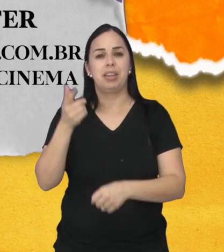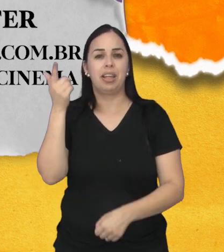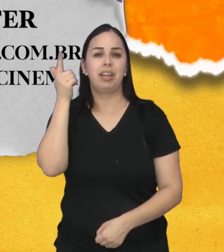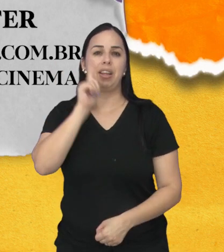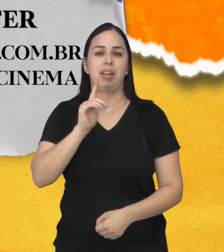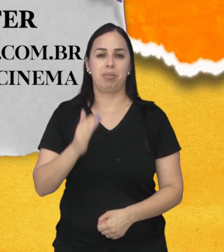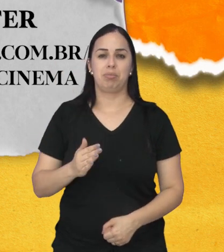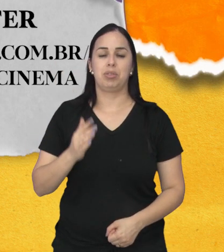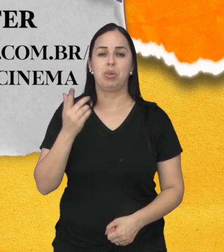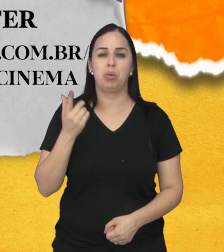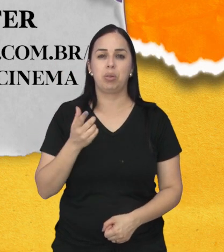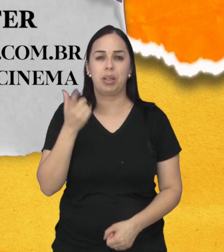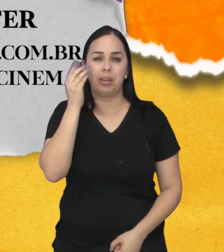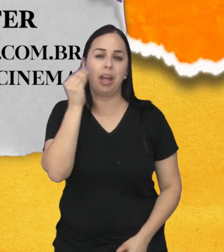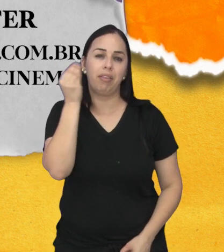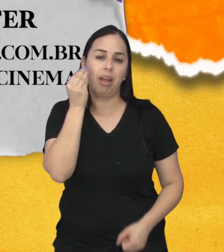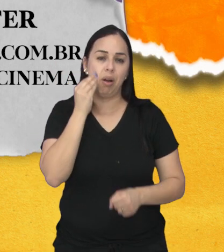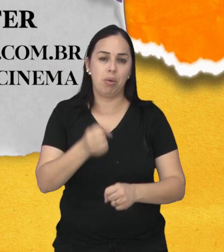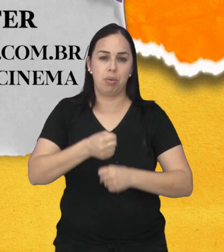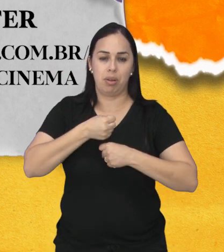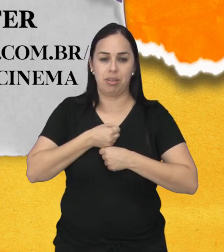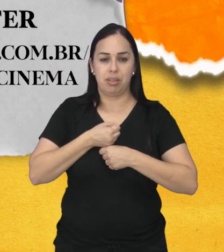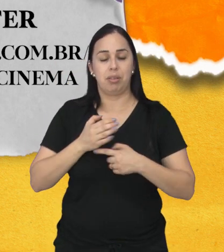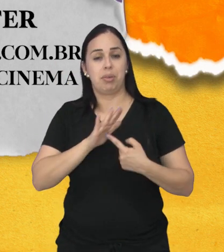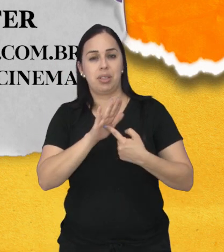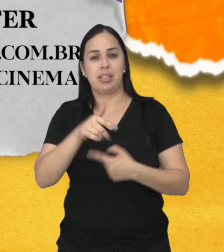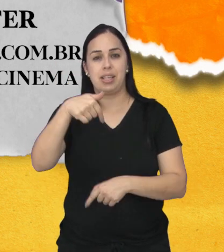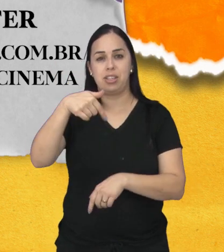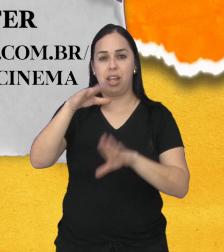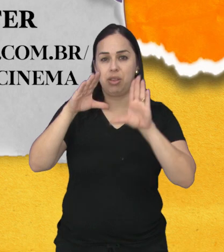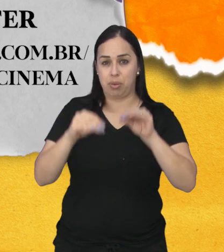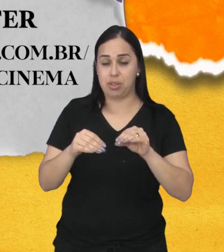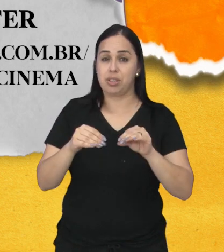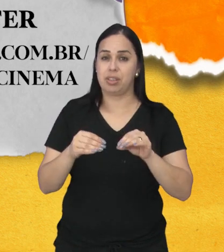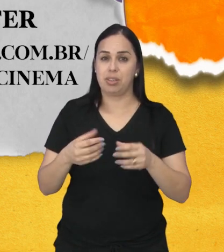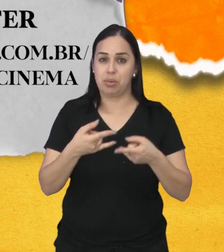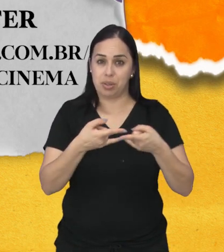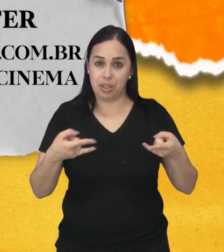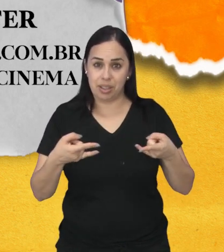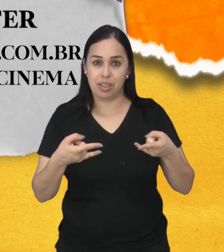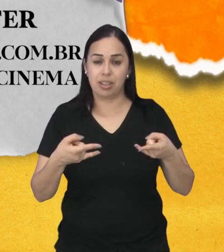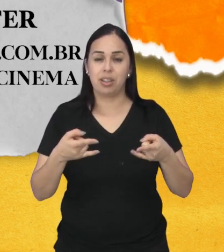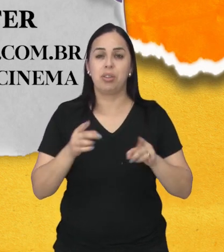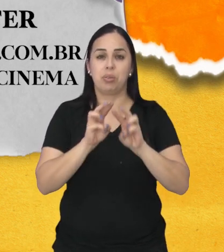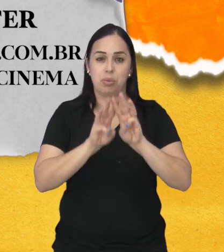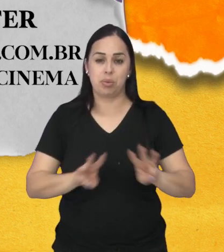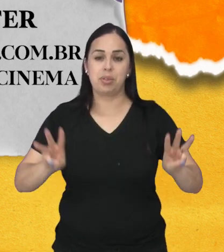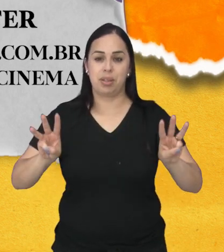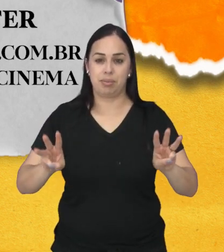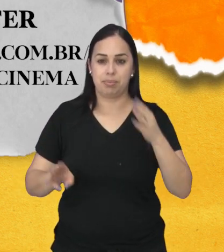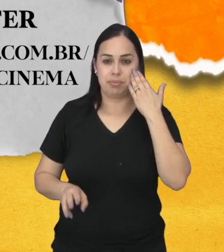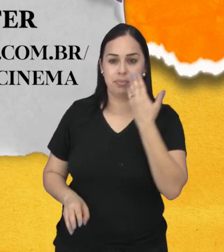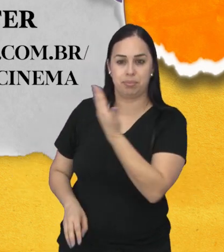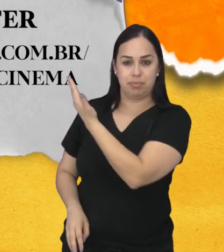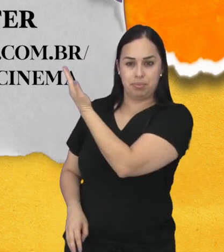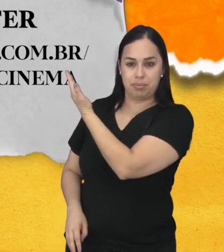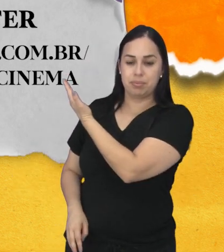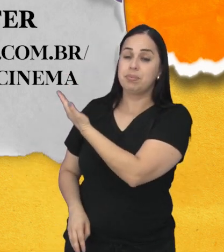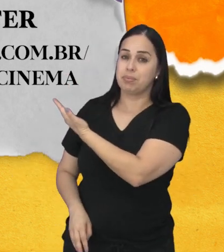concorrer ao Oscar. A exibição do filme será às 7 da noite e os ingressos podem ser retirados no site